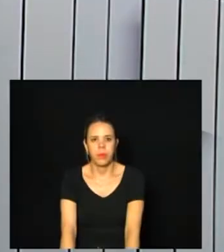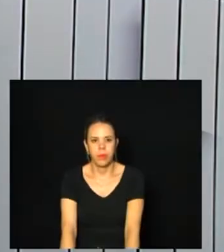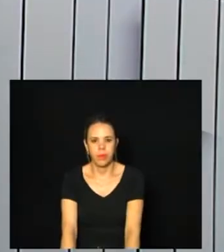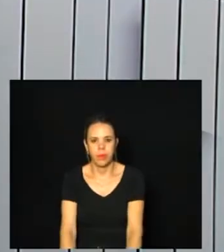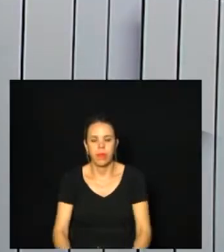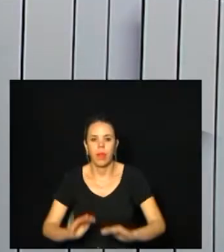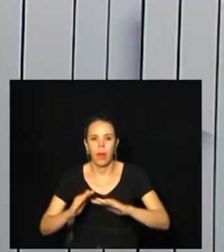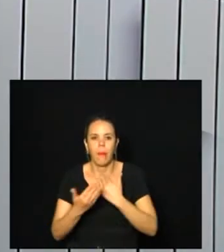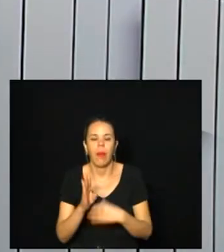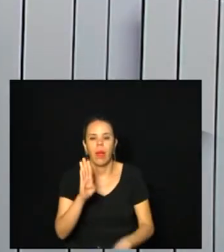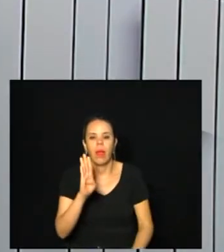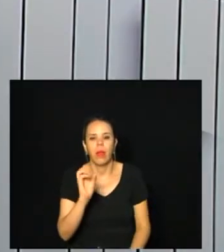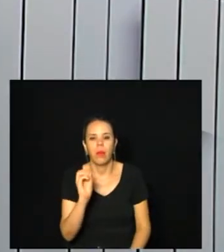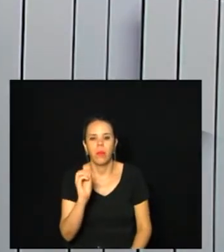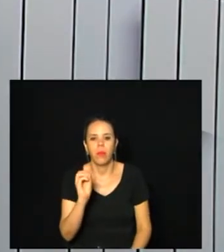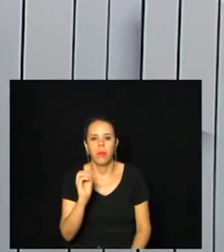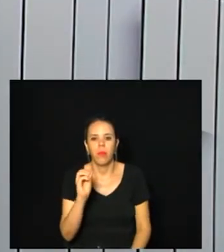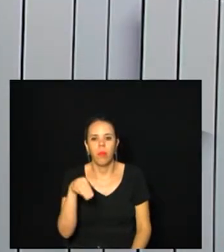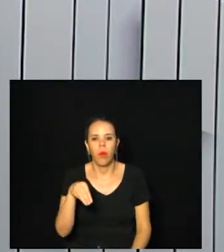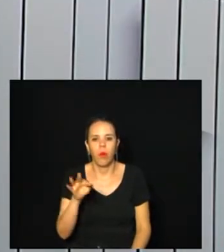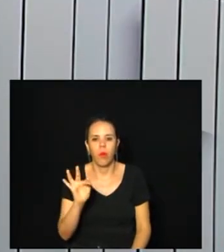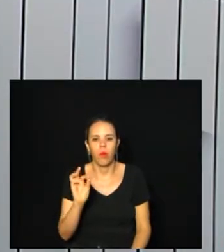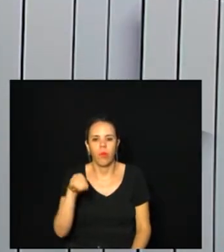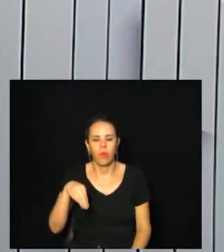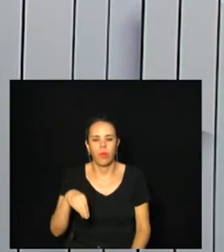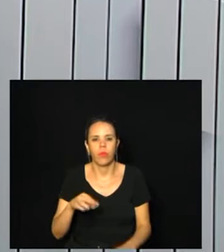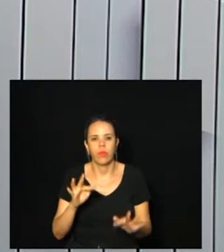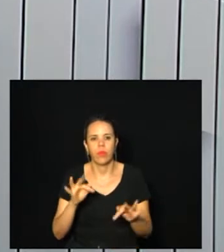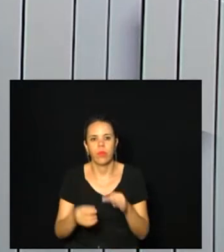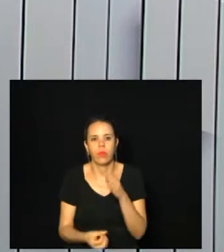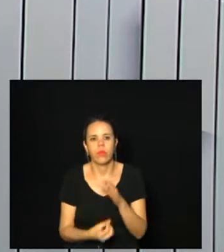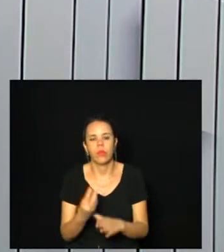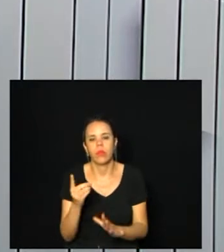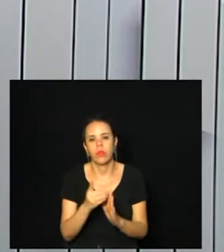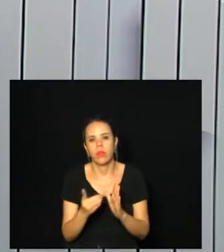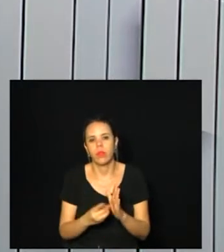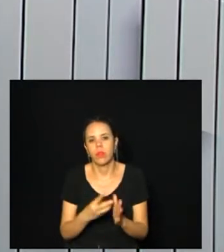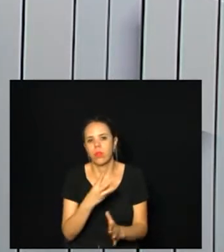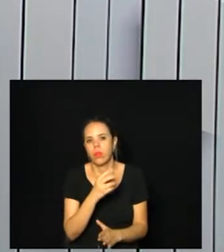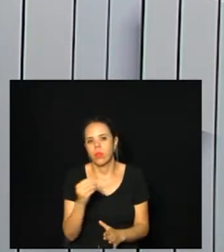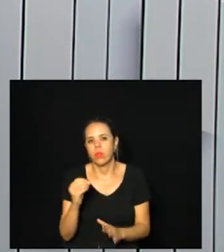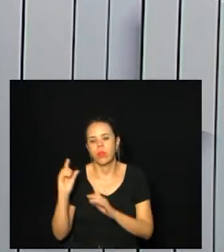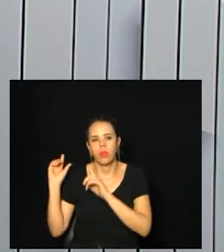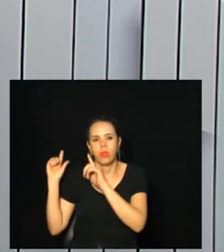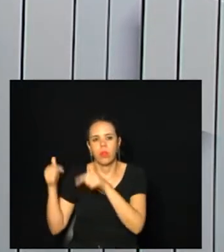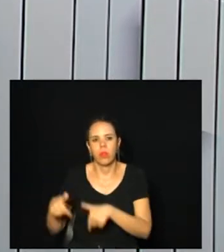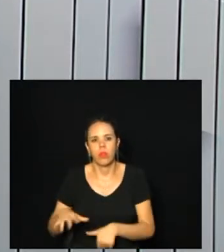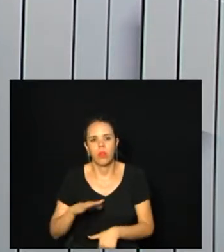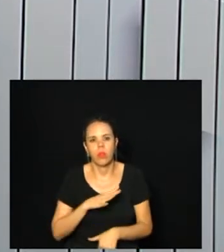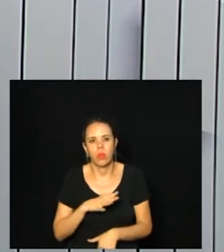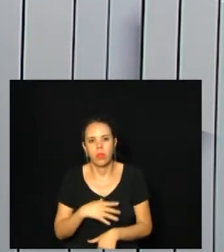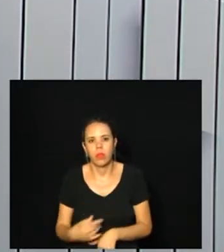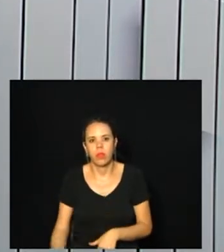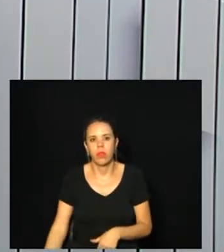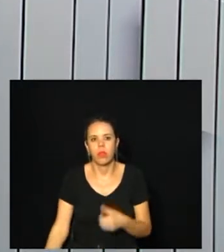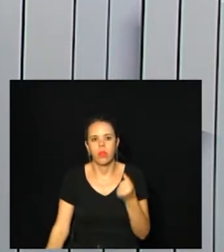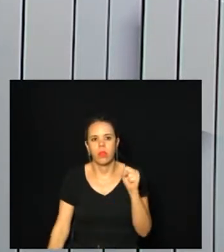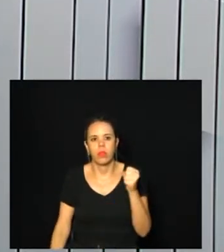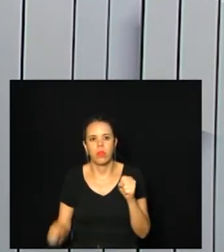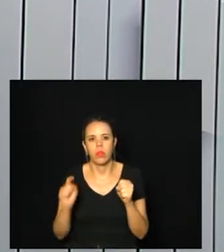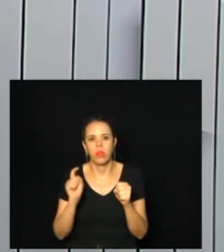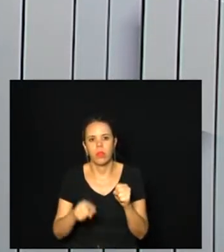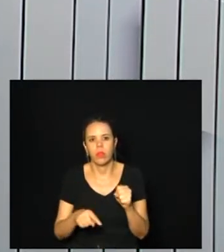Bairro Bonfim, então, se originou no fim da década de 30, é um dos mais tradicionais da cidade, com mais de